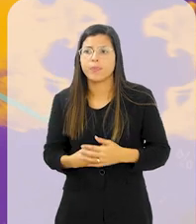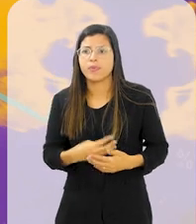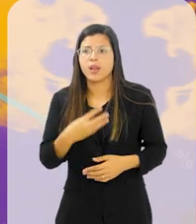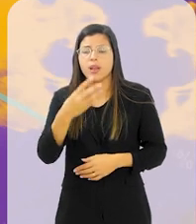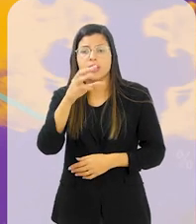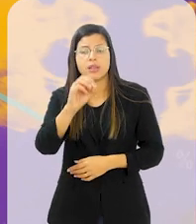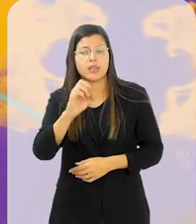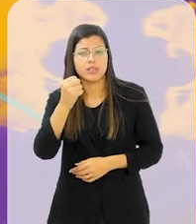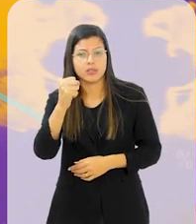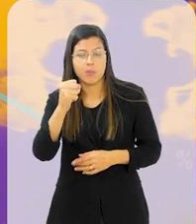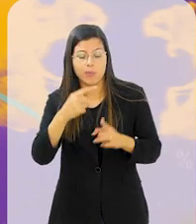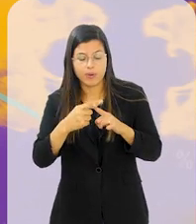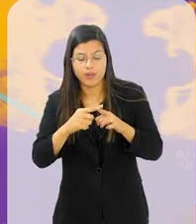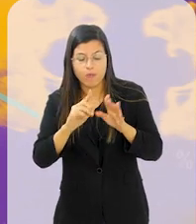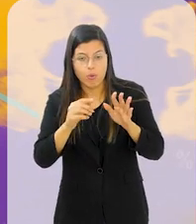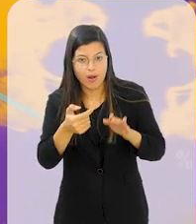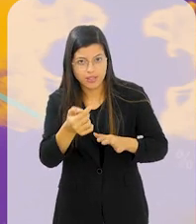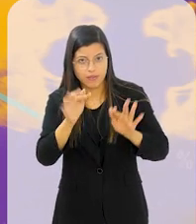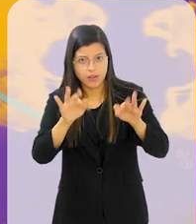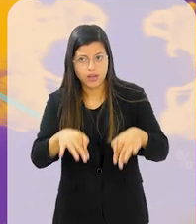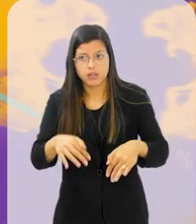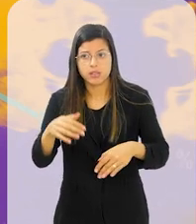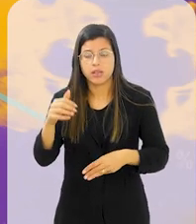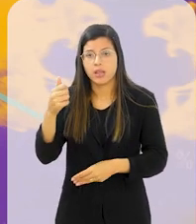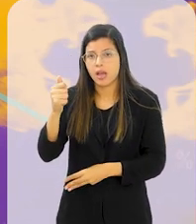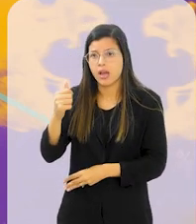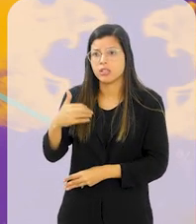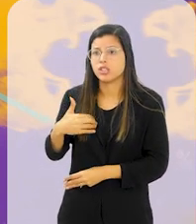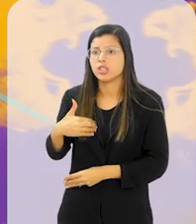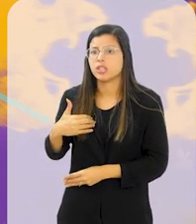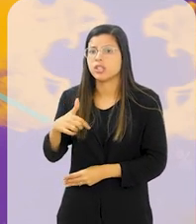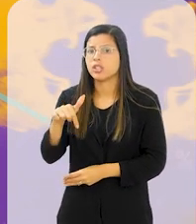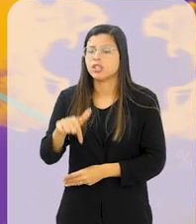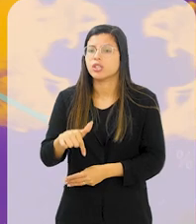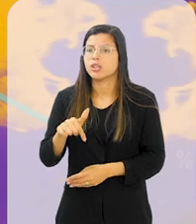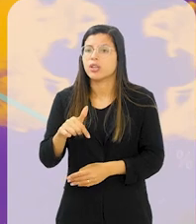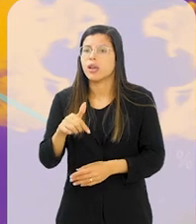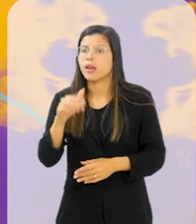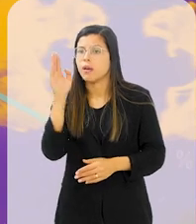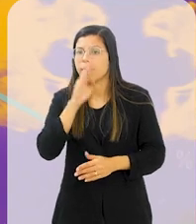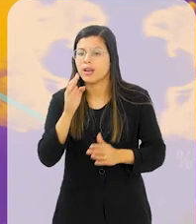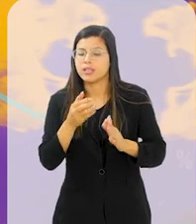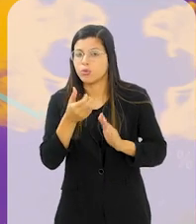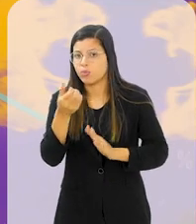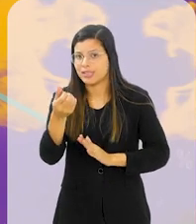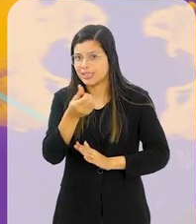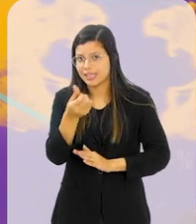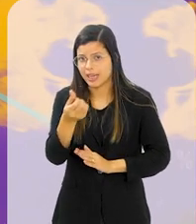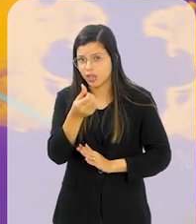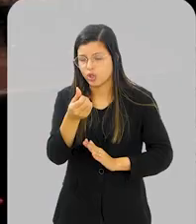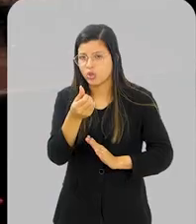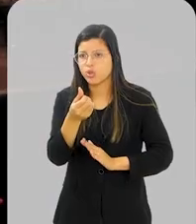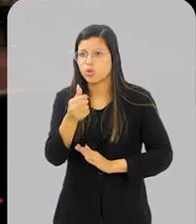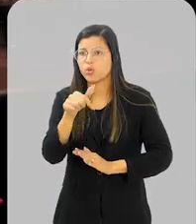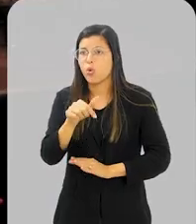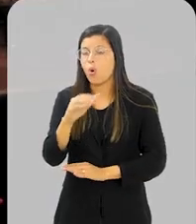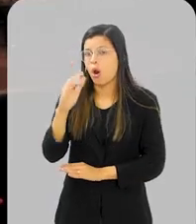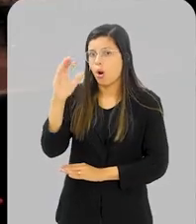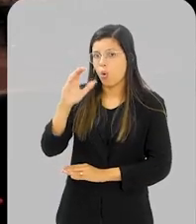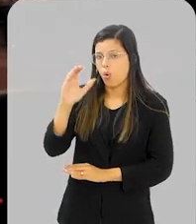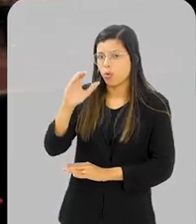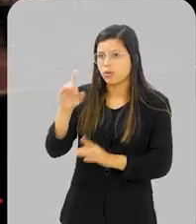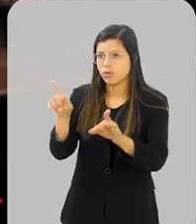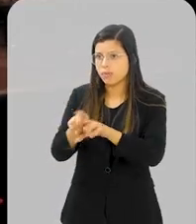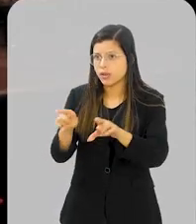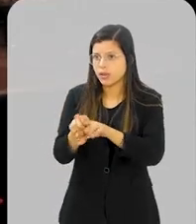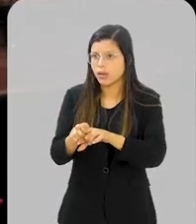gente está em cima do laço. A Argentina lidera as eliminatórias da Copa do Mundo, o Brasil está em sexto, o Uruguai em segundo. A Colômbia, destaque